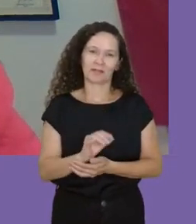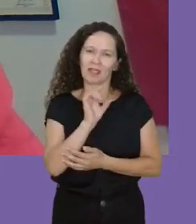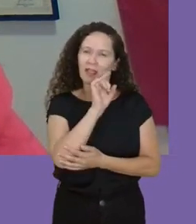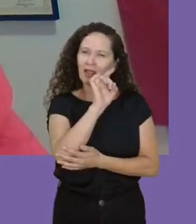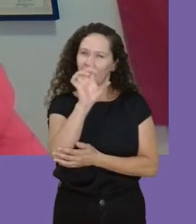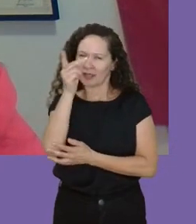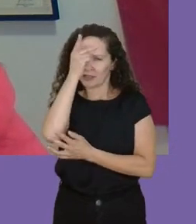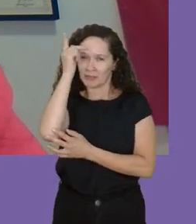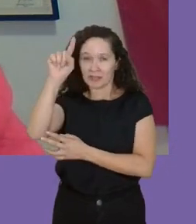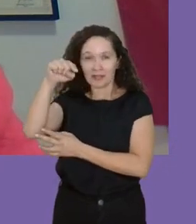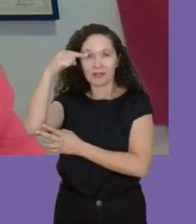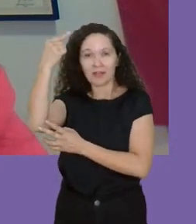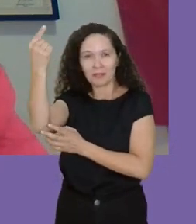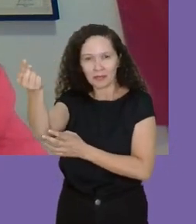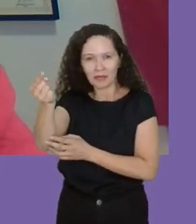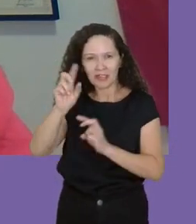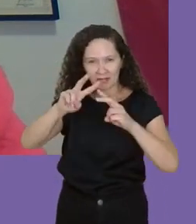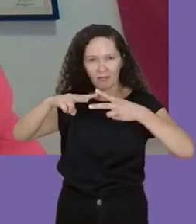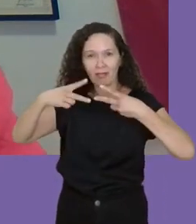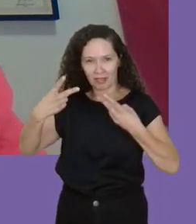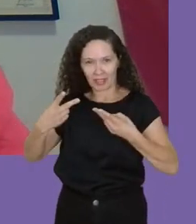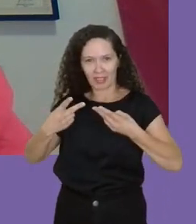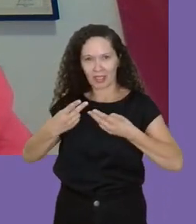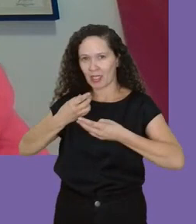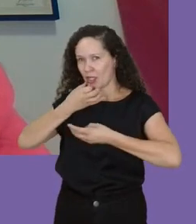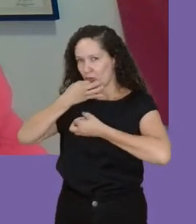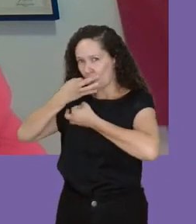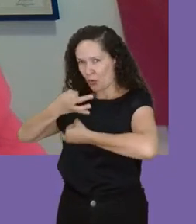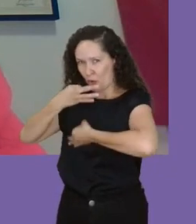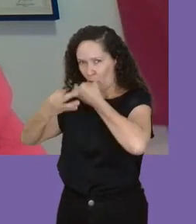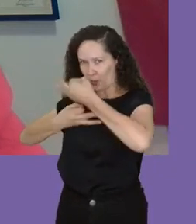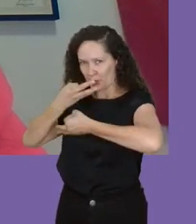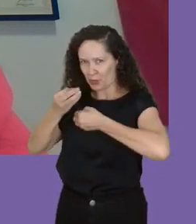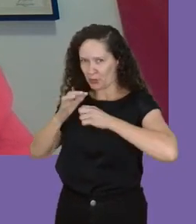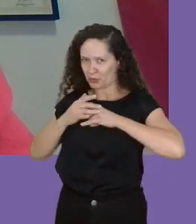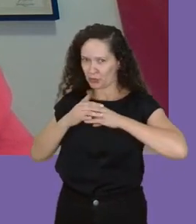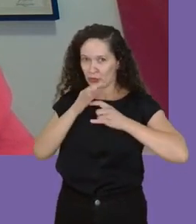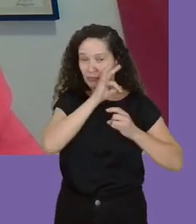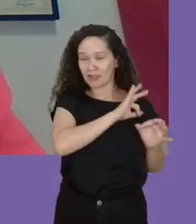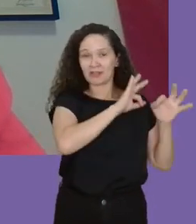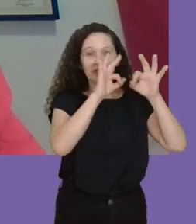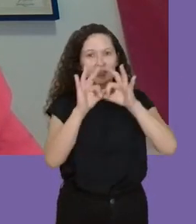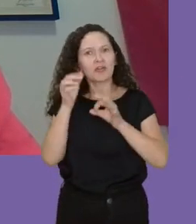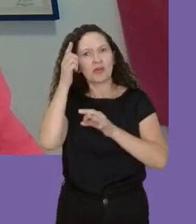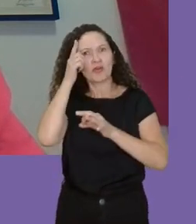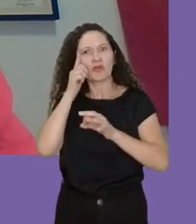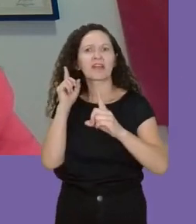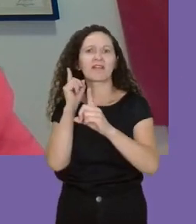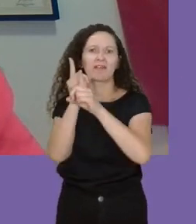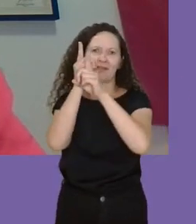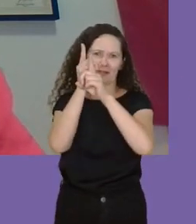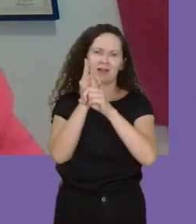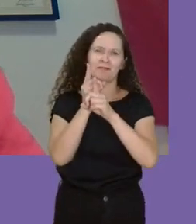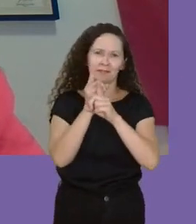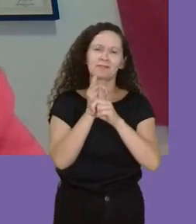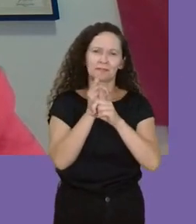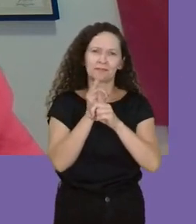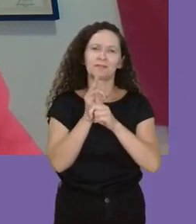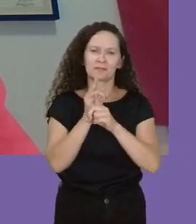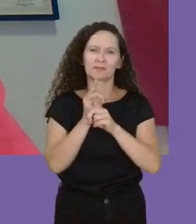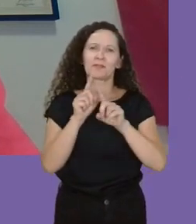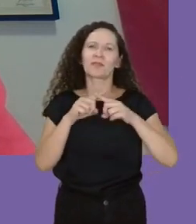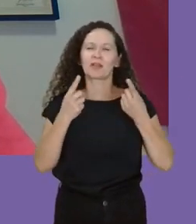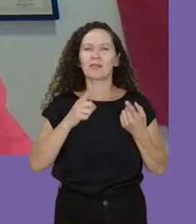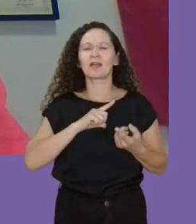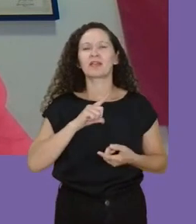depois colocar o link nos comentários do YouTube, aí as pessoas que estão nos assistindo eu acho que conseguem acompanhar, mas